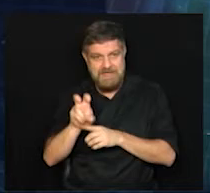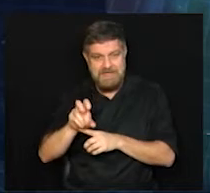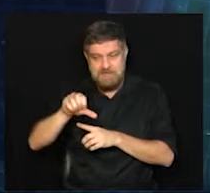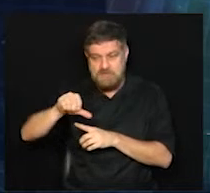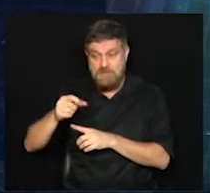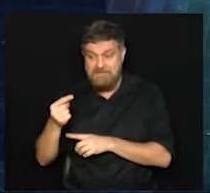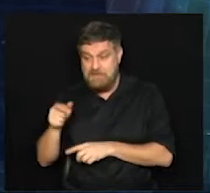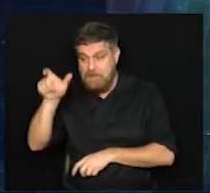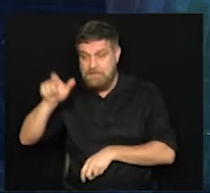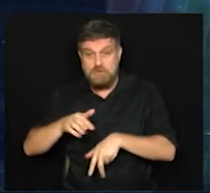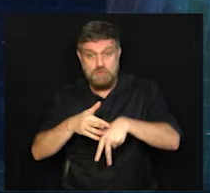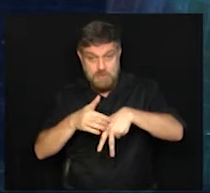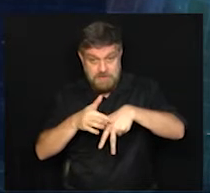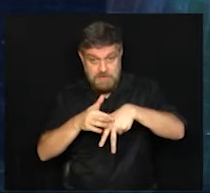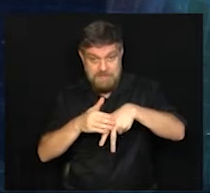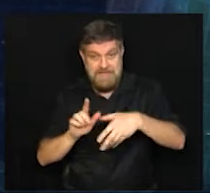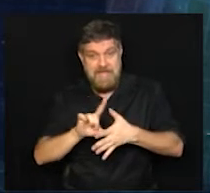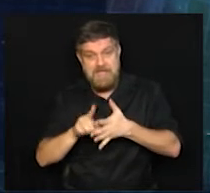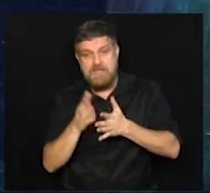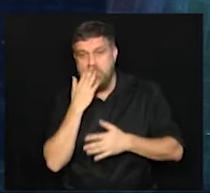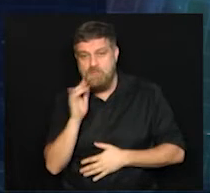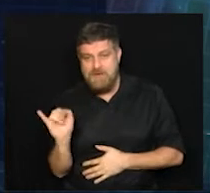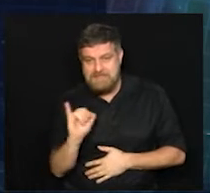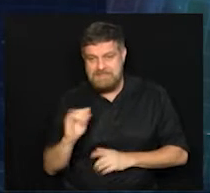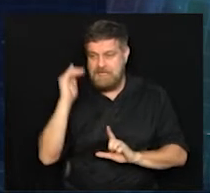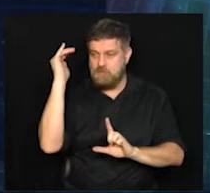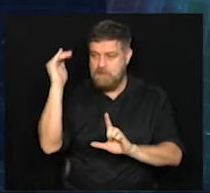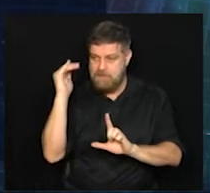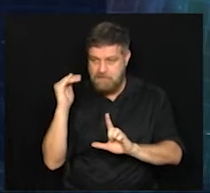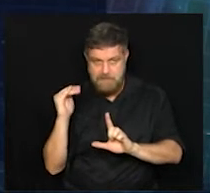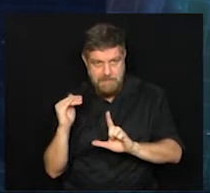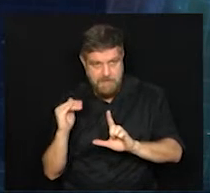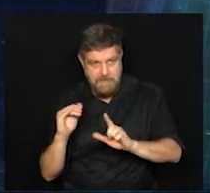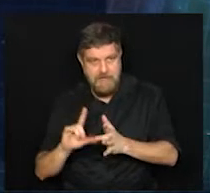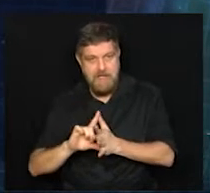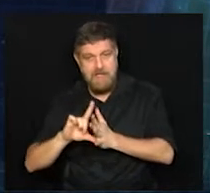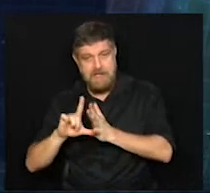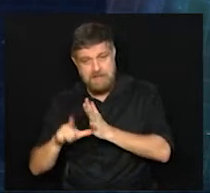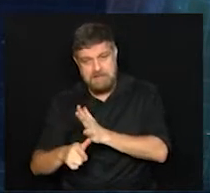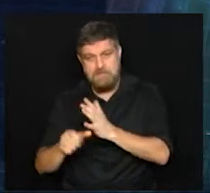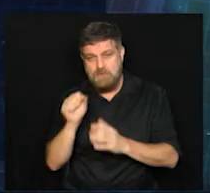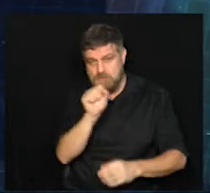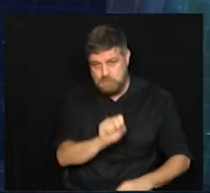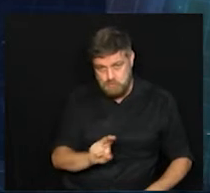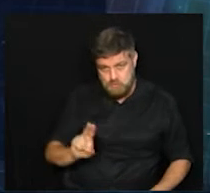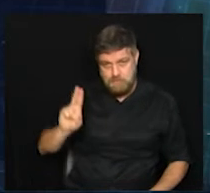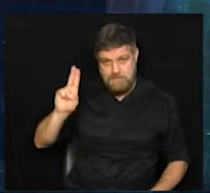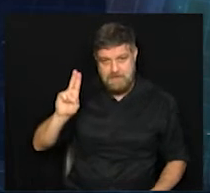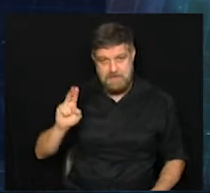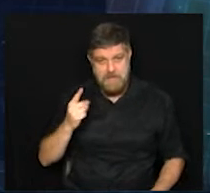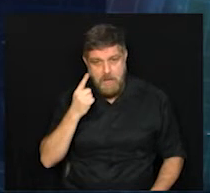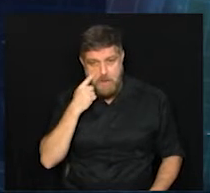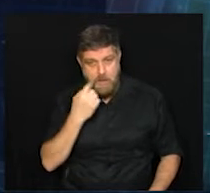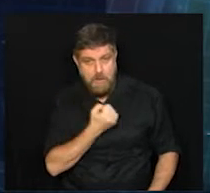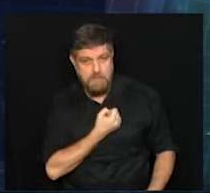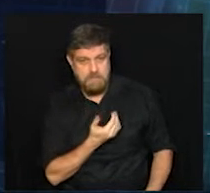114.591 casos. Indaiatuba vem na sequência com 26.093 casos, Sumaré